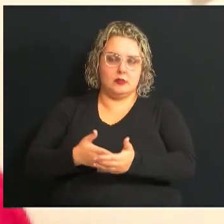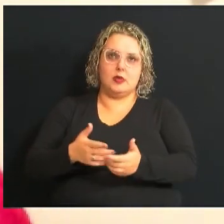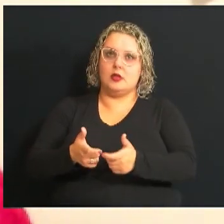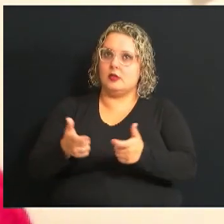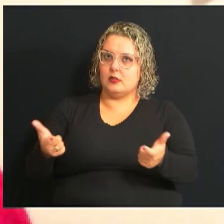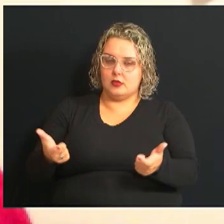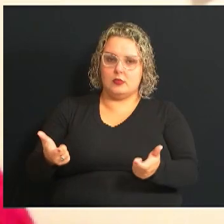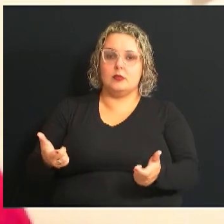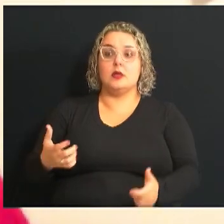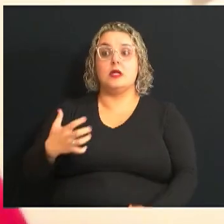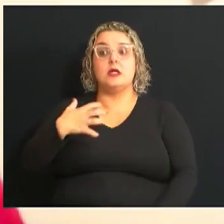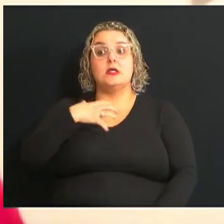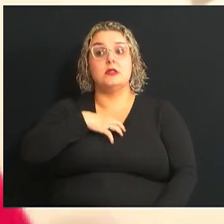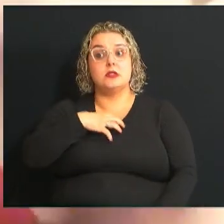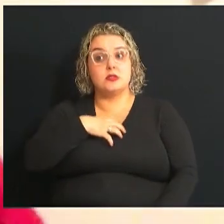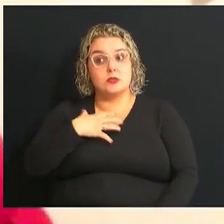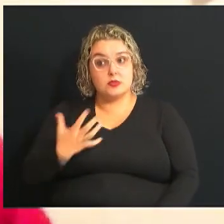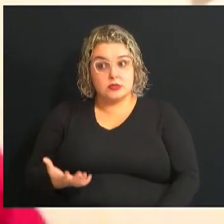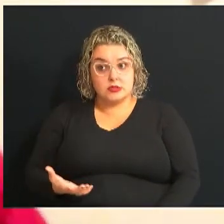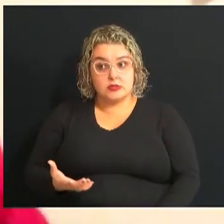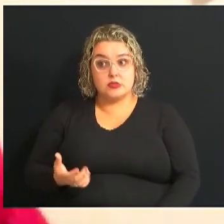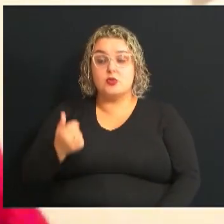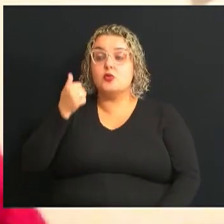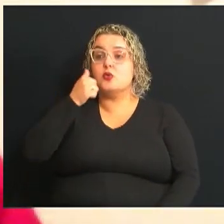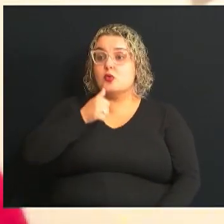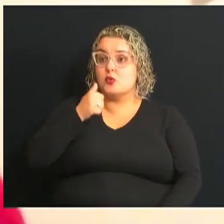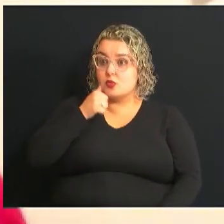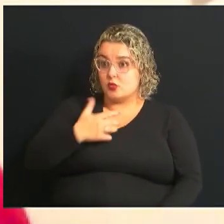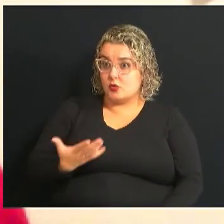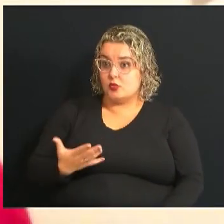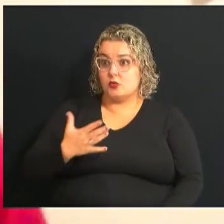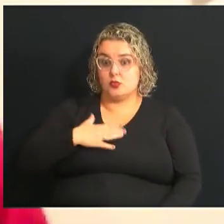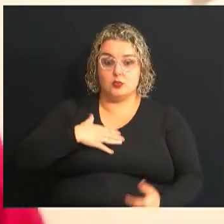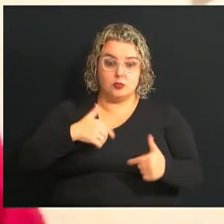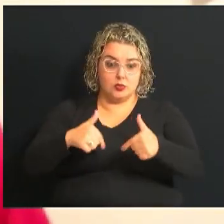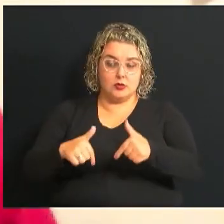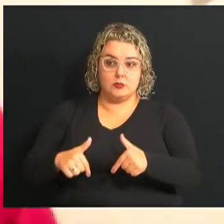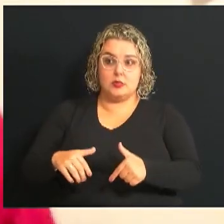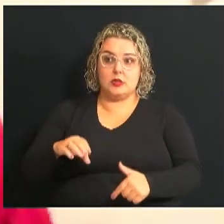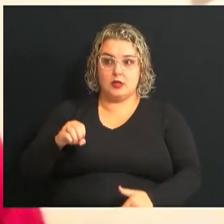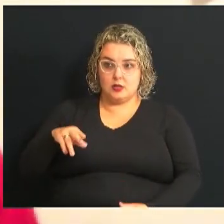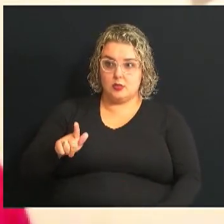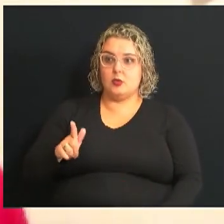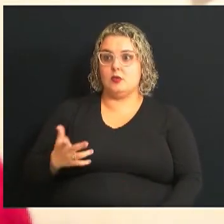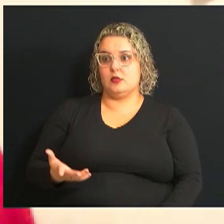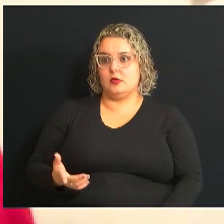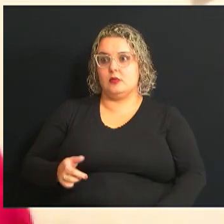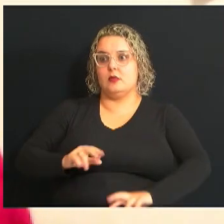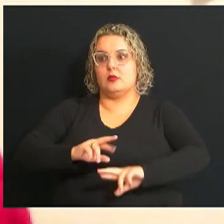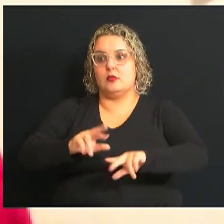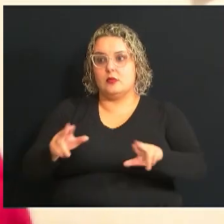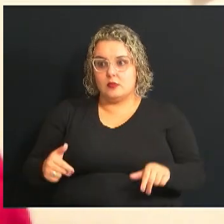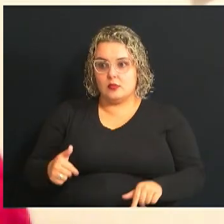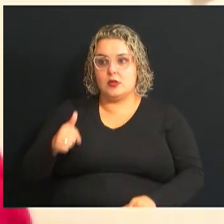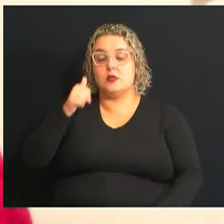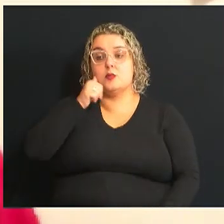que muitas mulheres, no meu trabalho, né, na ONG, assim, muitas mulheres vêm de